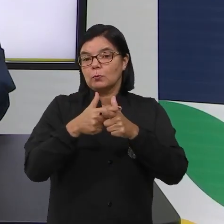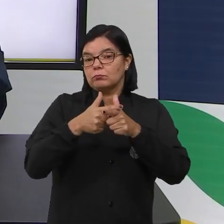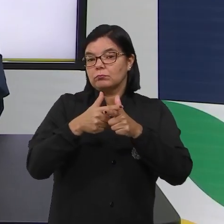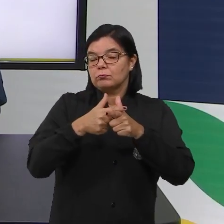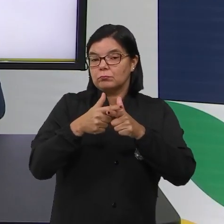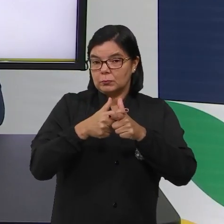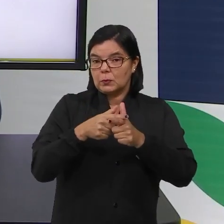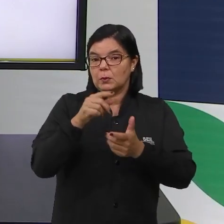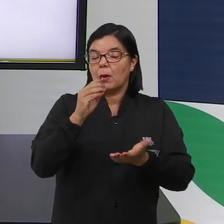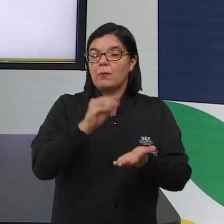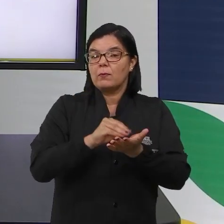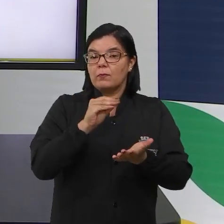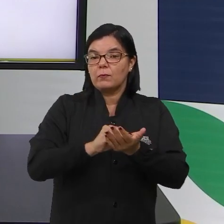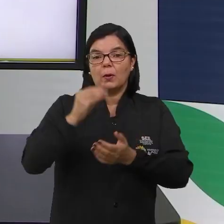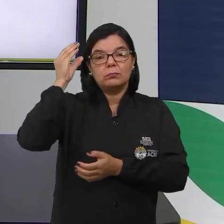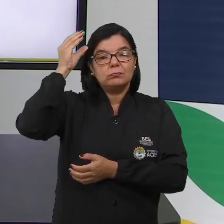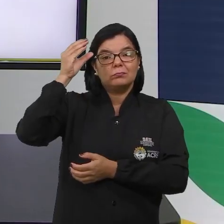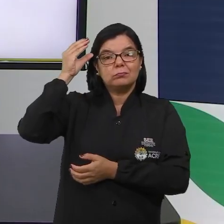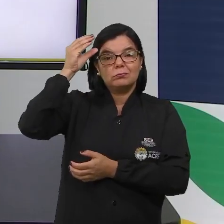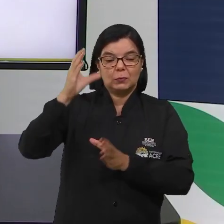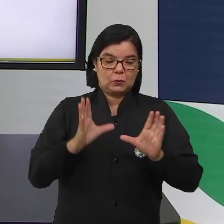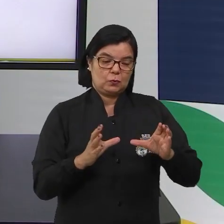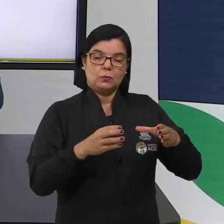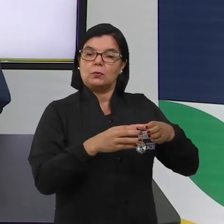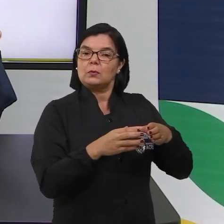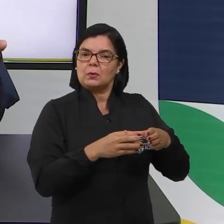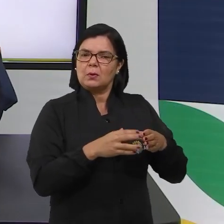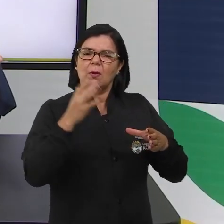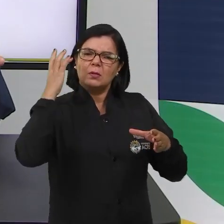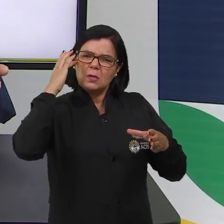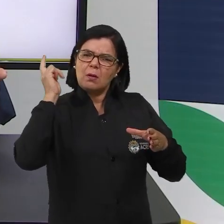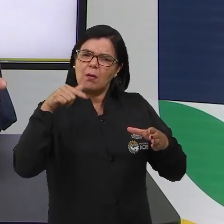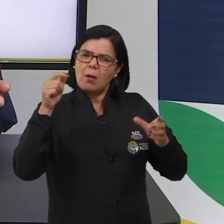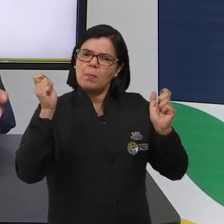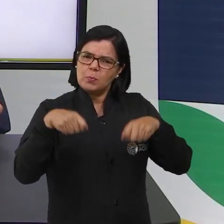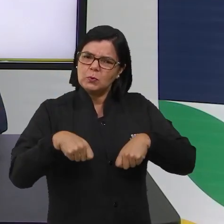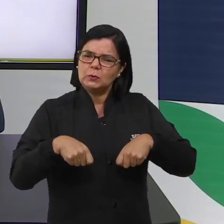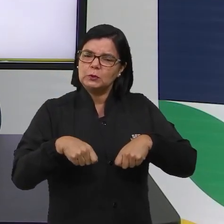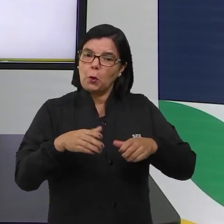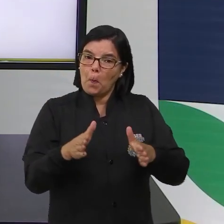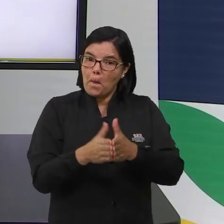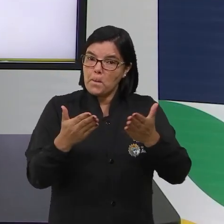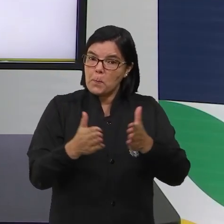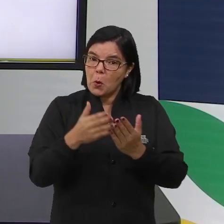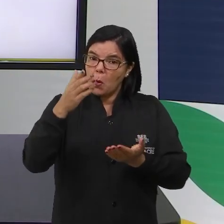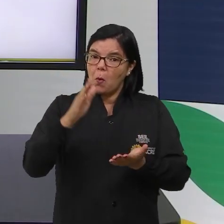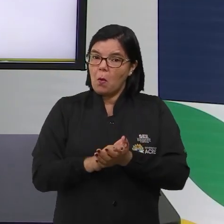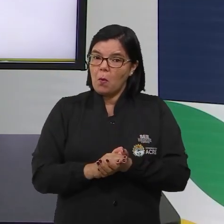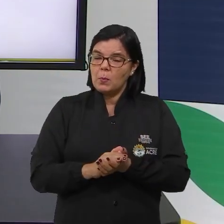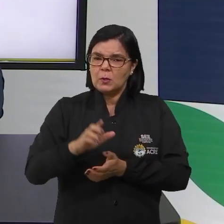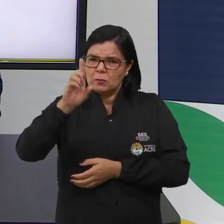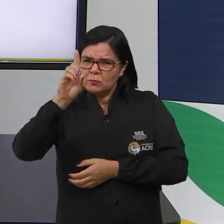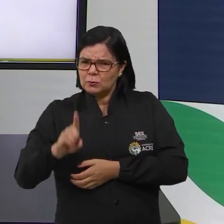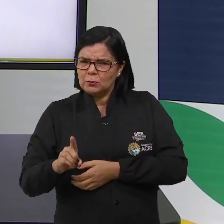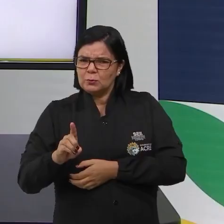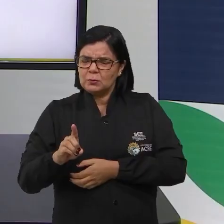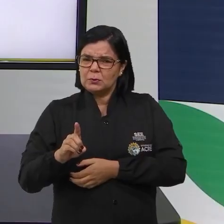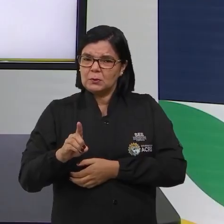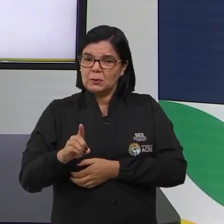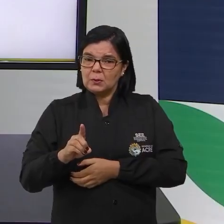problema dessa falta de consciência de classe. Será que é possível existir pobre de direita? Eu afirmo a